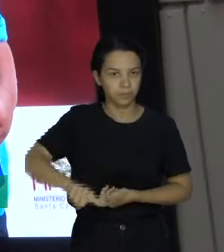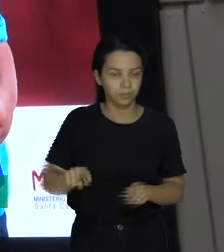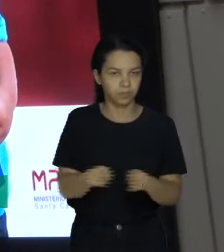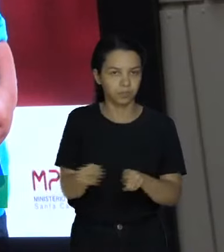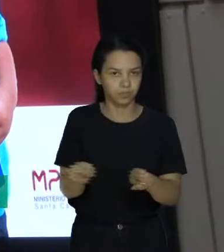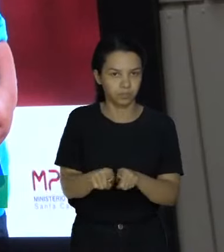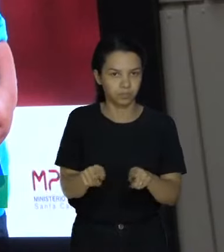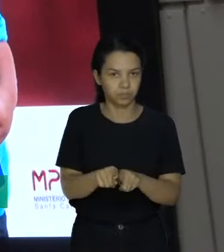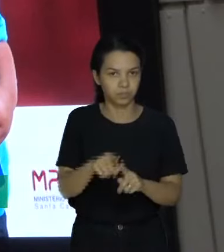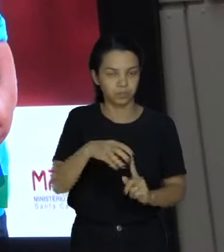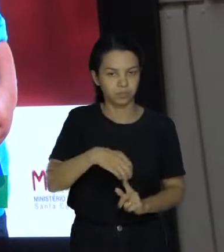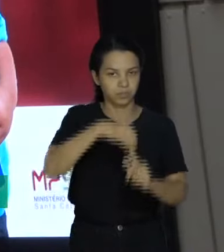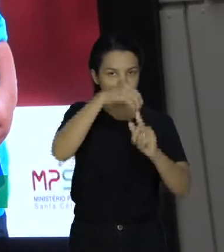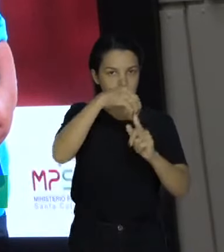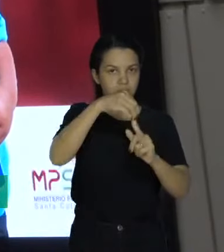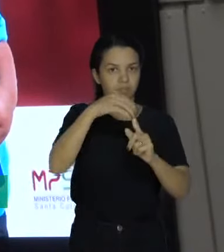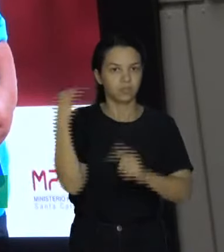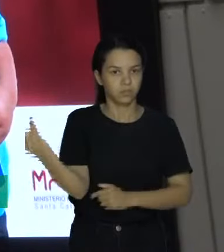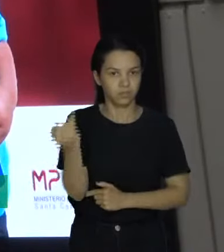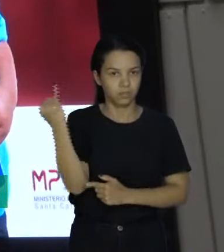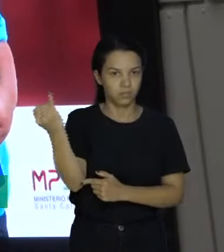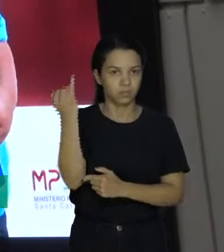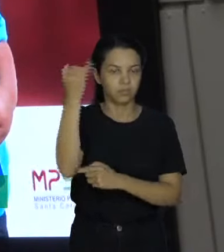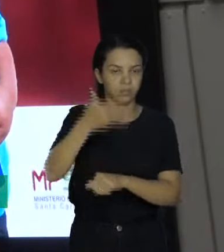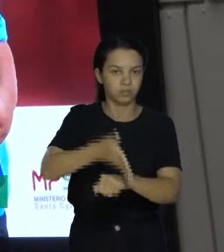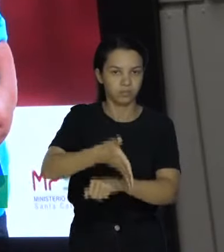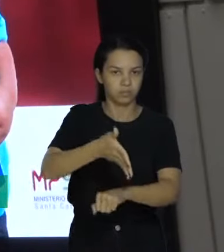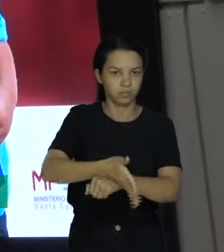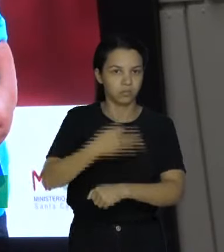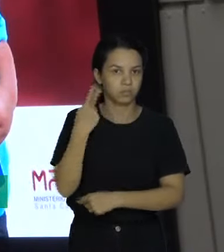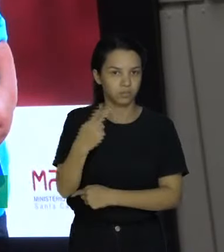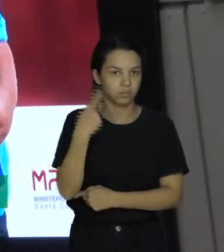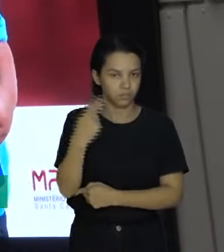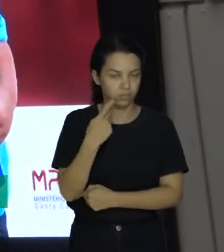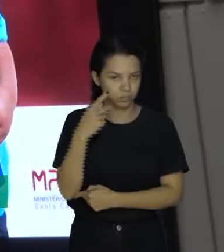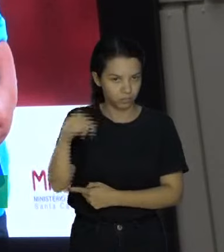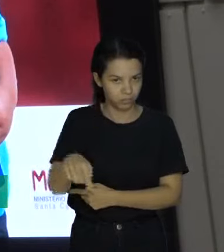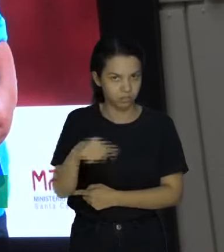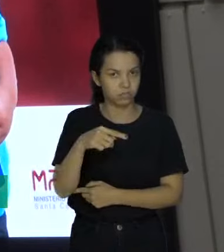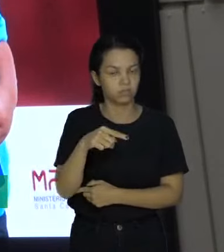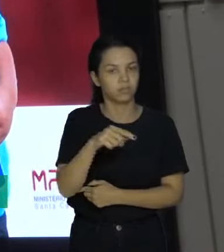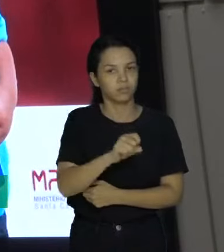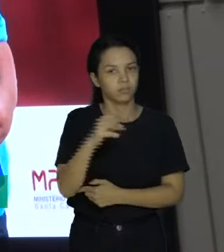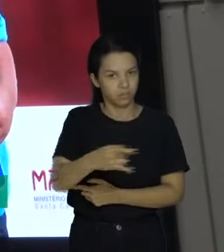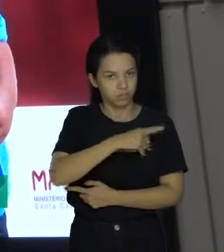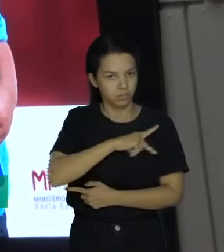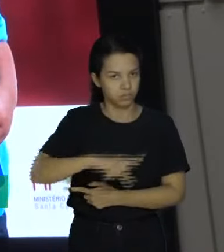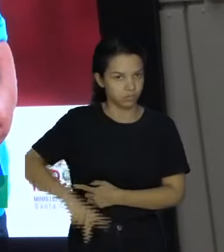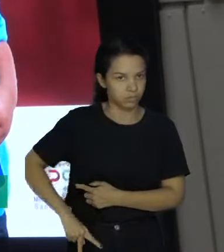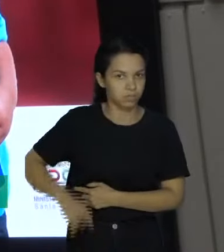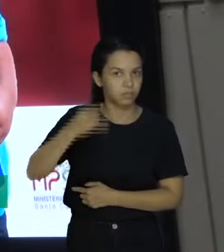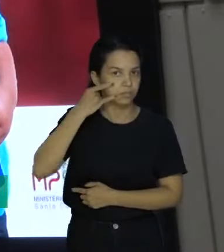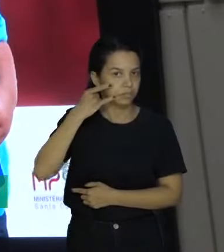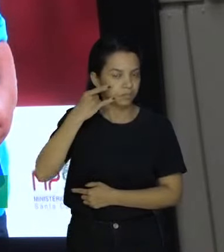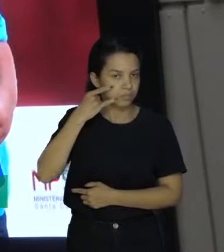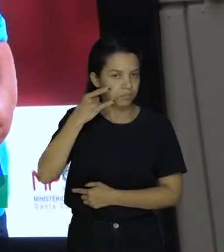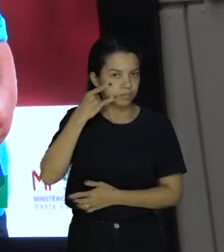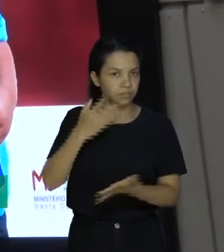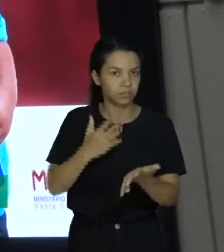a relevantíssima atuação do Parlamento Catarinense Presidente Mauro na